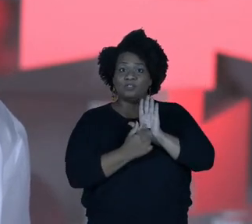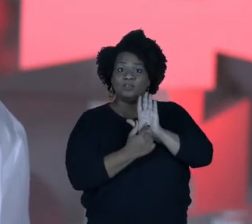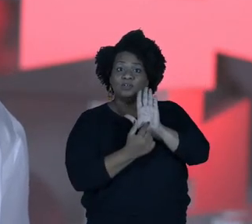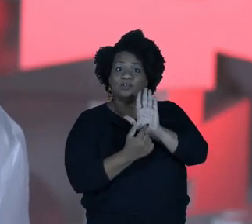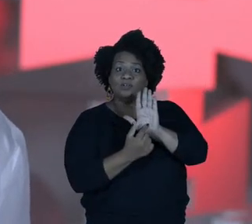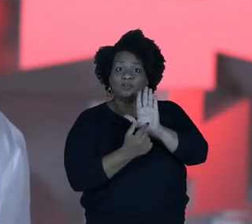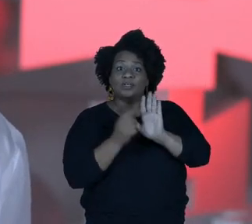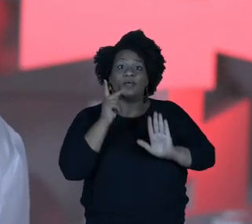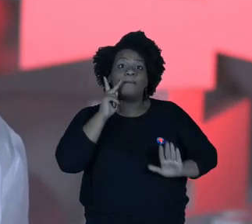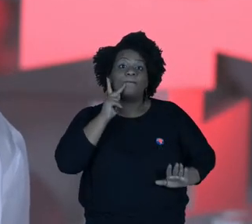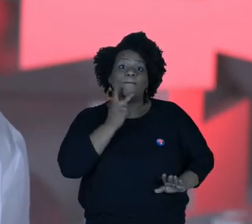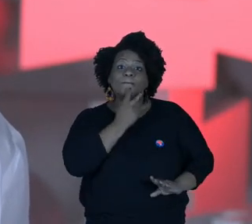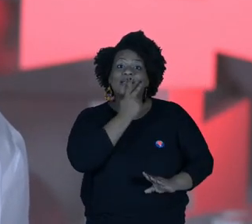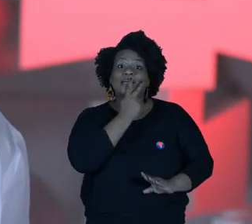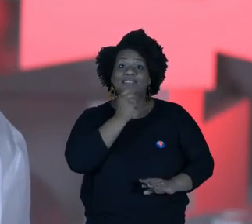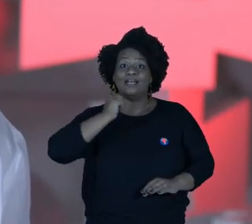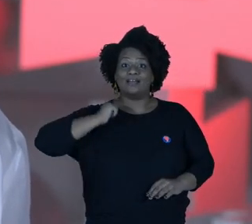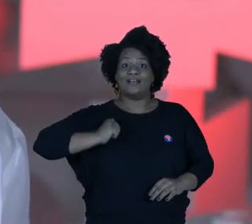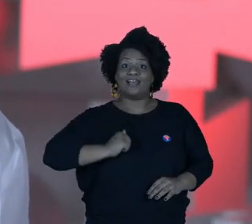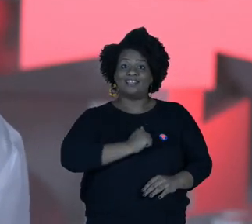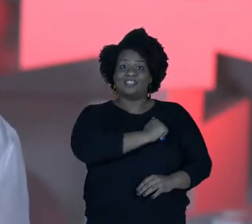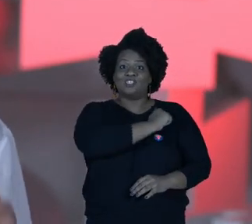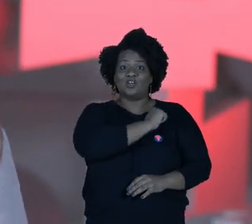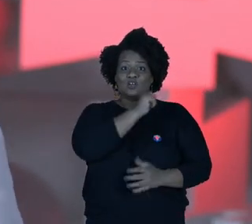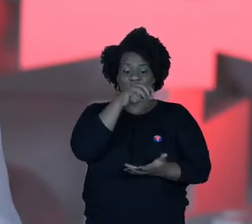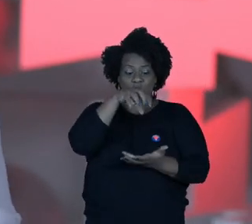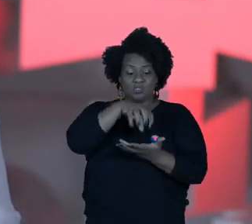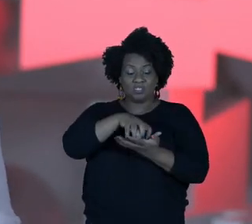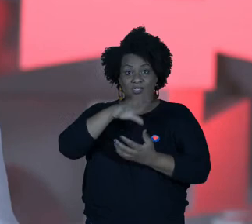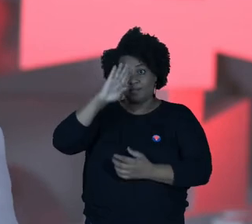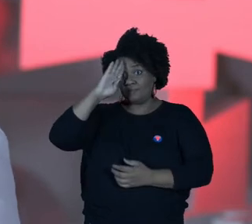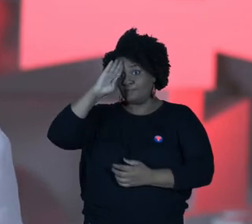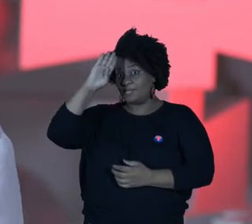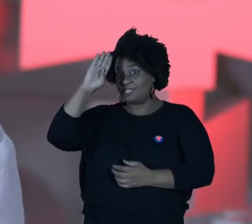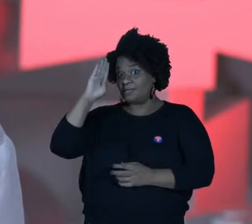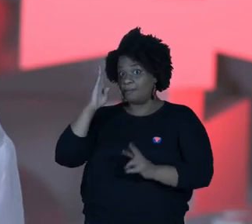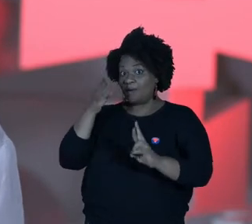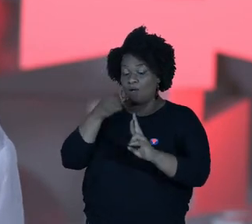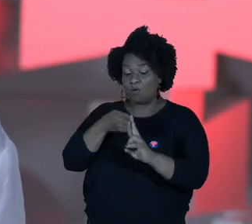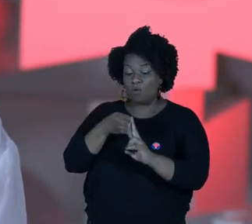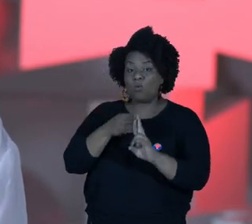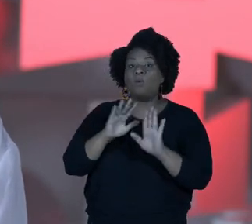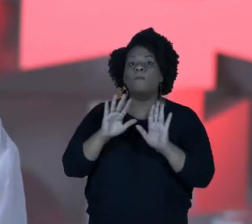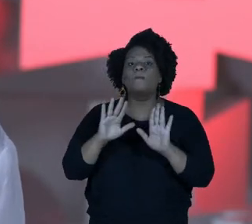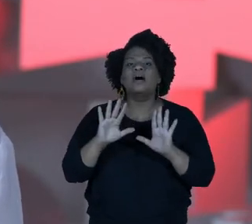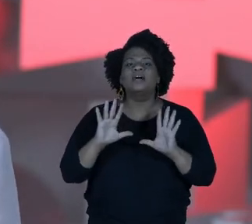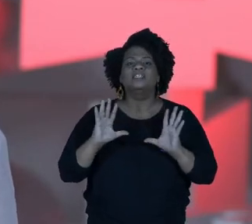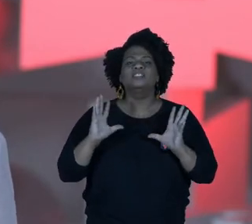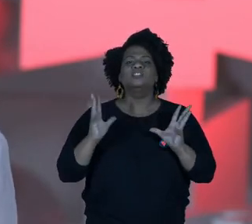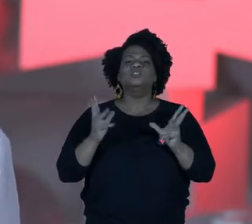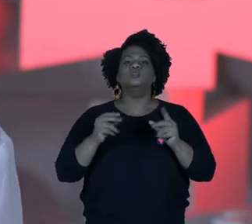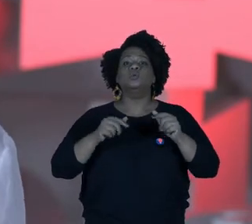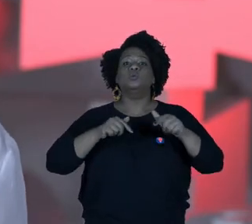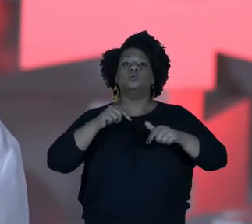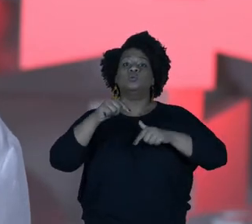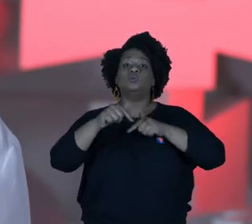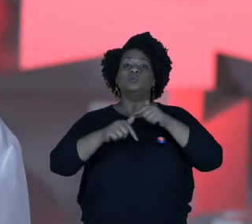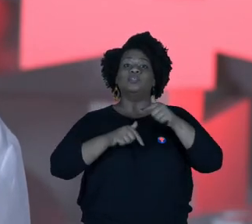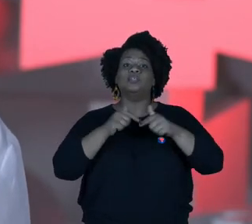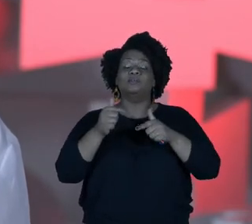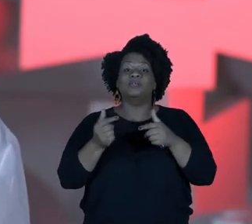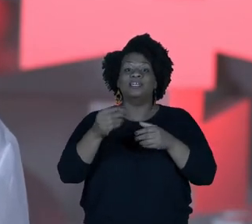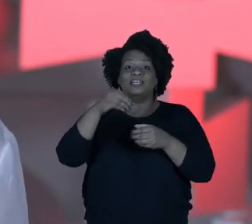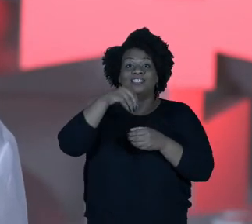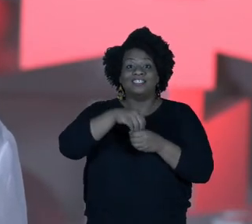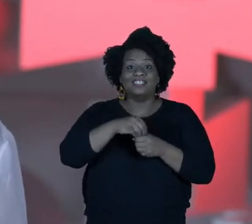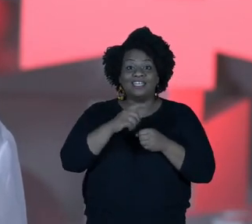Platão e Aristóteles no centro, mas todo o trabalho é fundado numa perspectiva com ponto